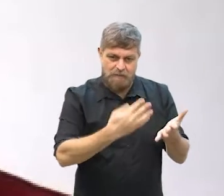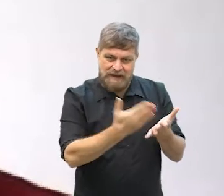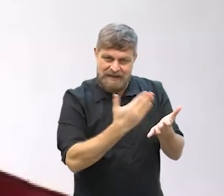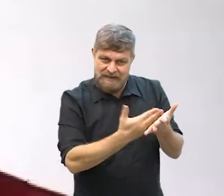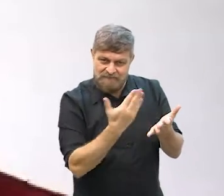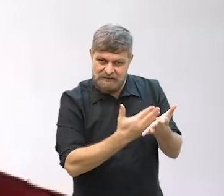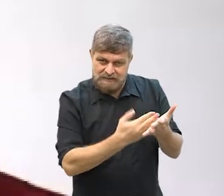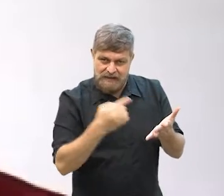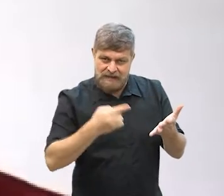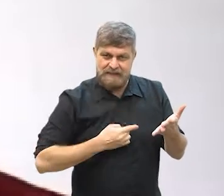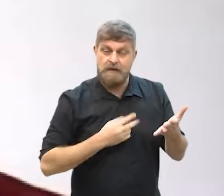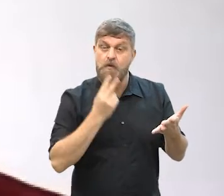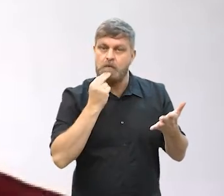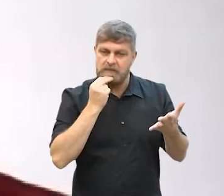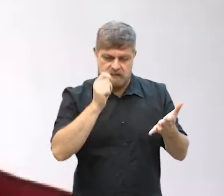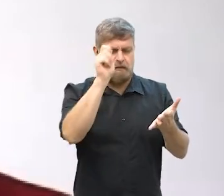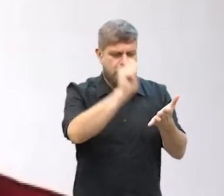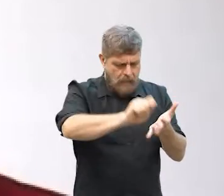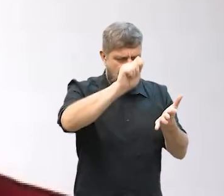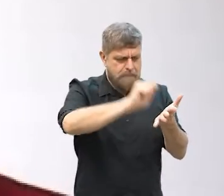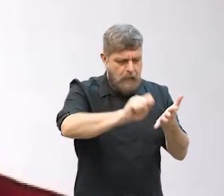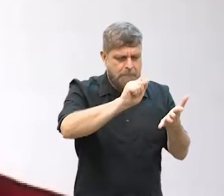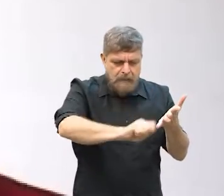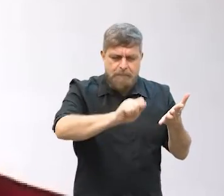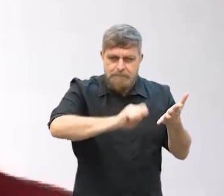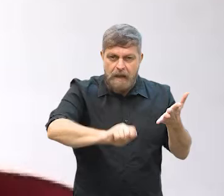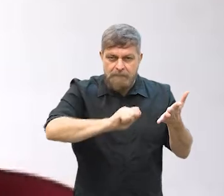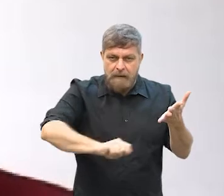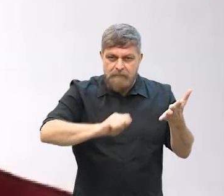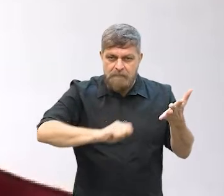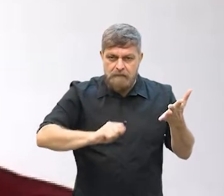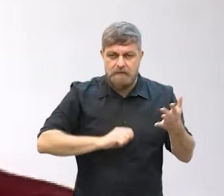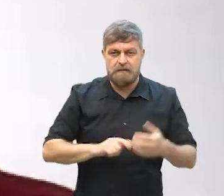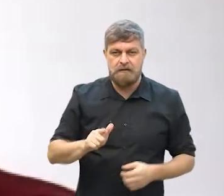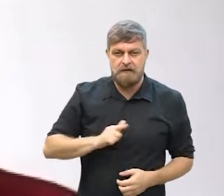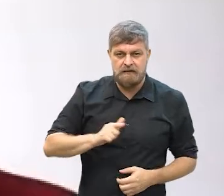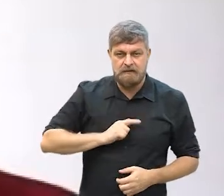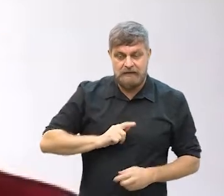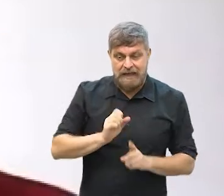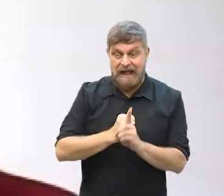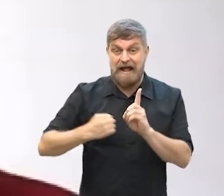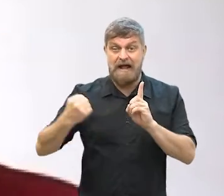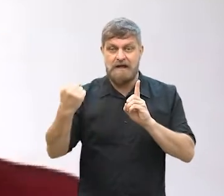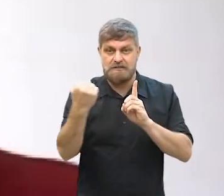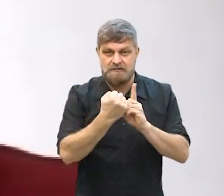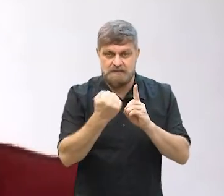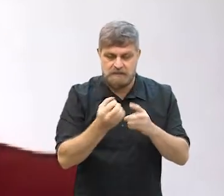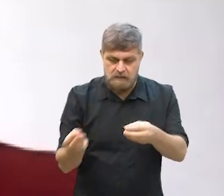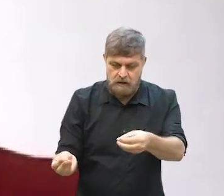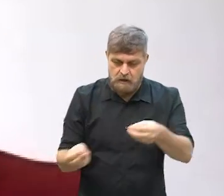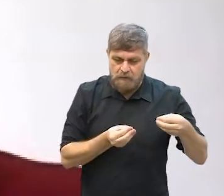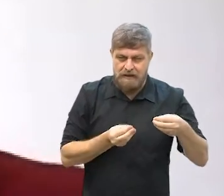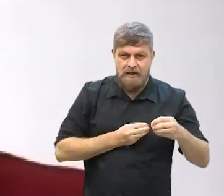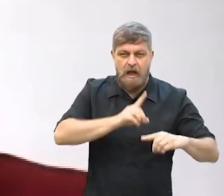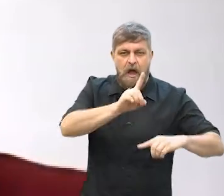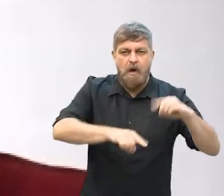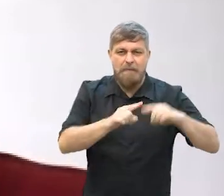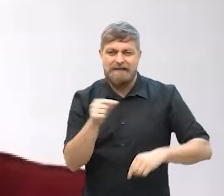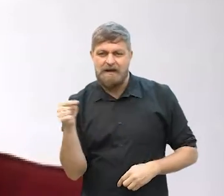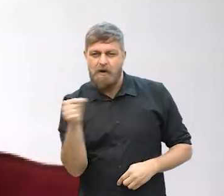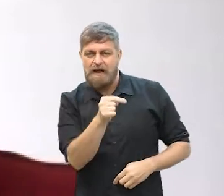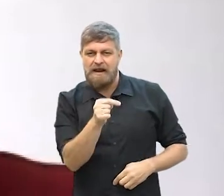de críticas teatrais que o Machado escreveu, né, para que tenha aí acesso amplo, então, à sociedade, não mais daquele